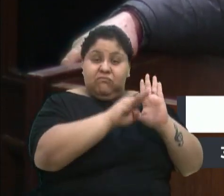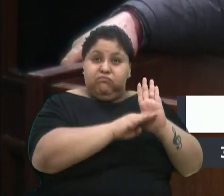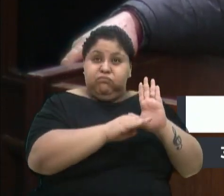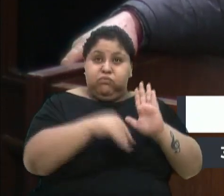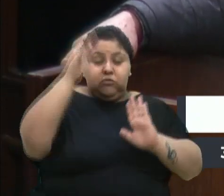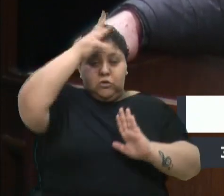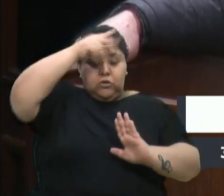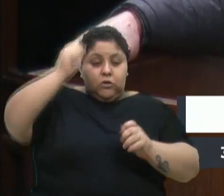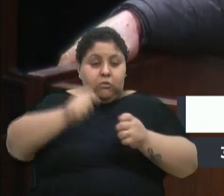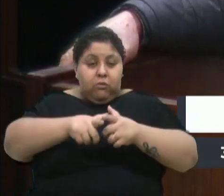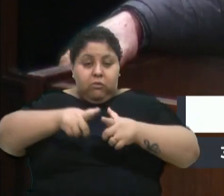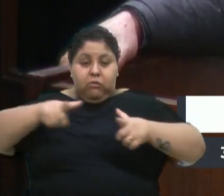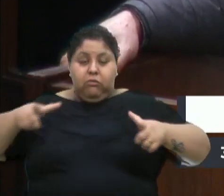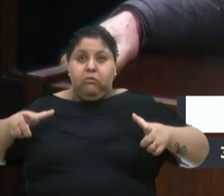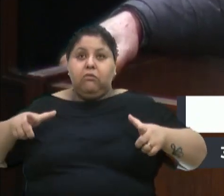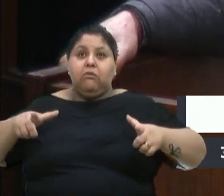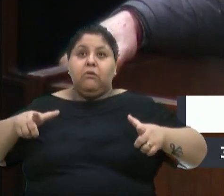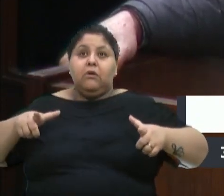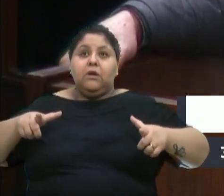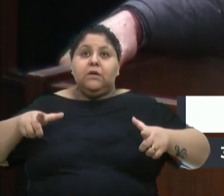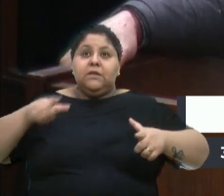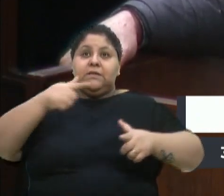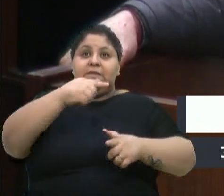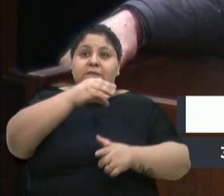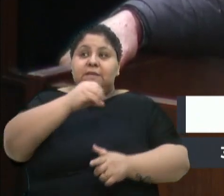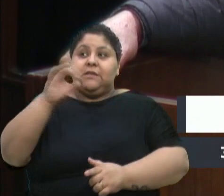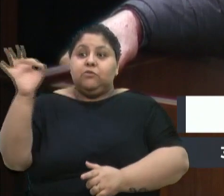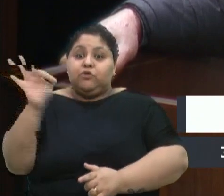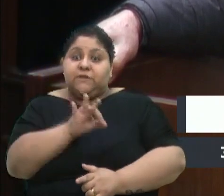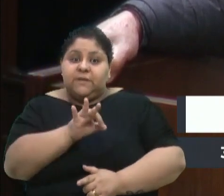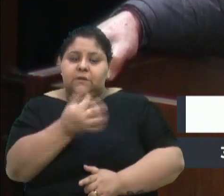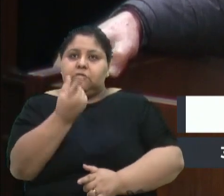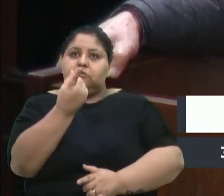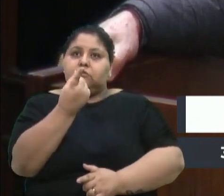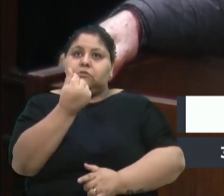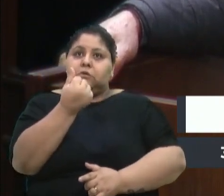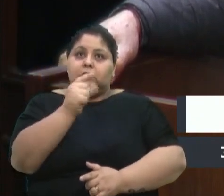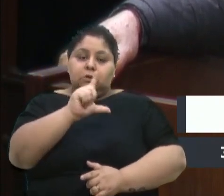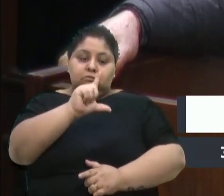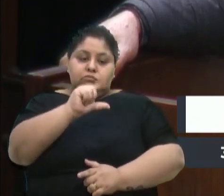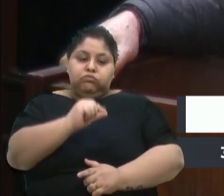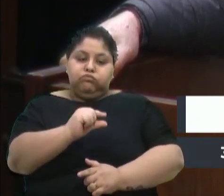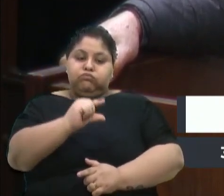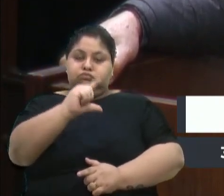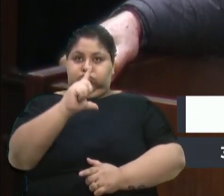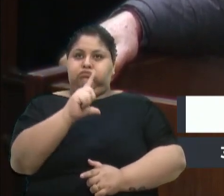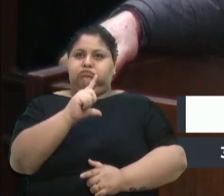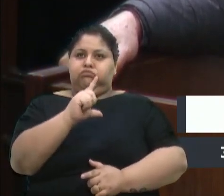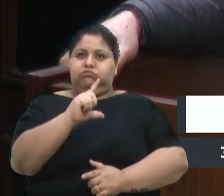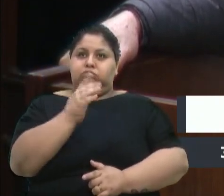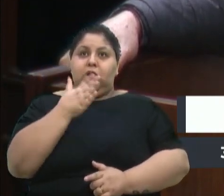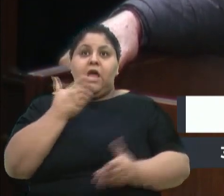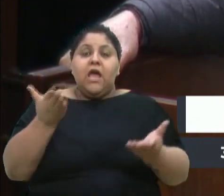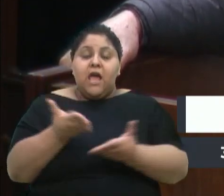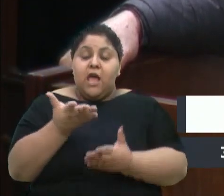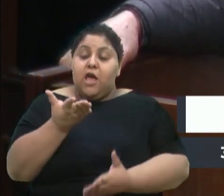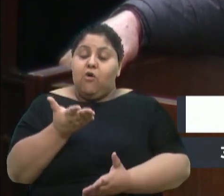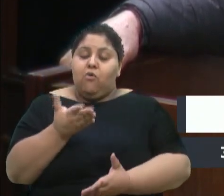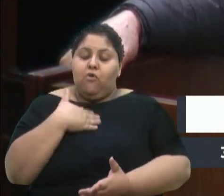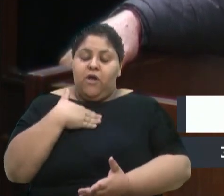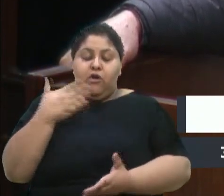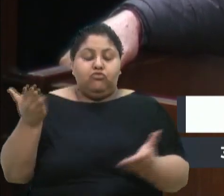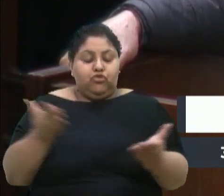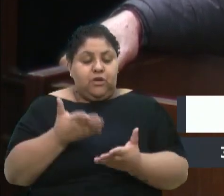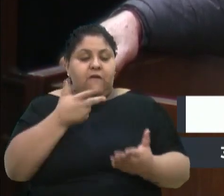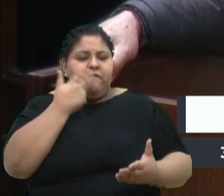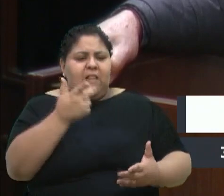70% de subsídio. É um incentivo a mais, que eu debatia lá na época que o governo Adiló estava